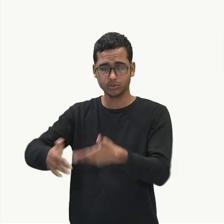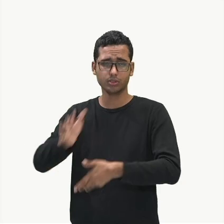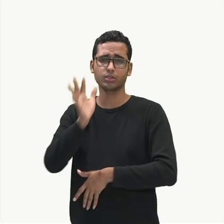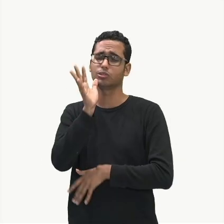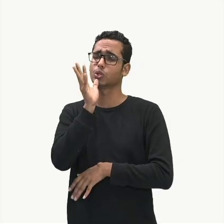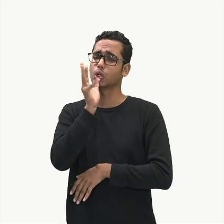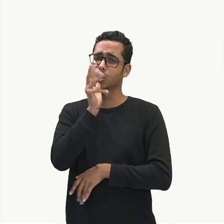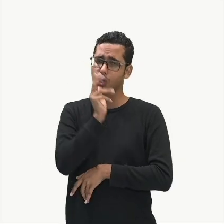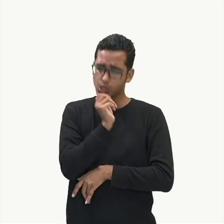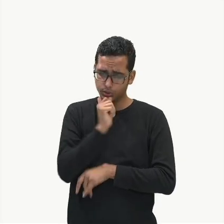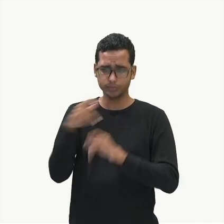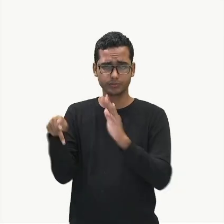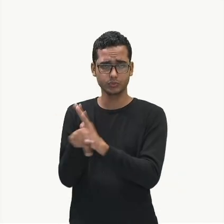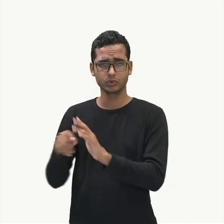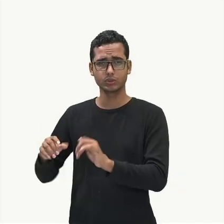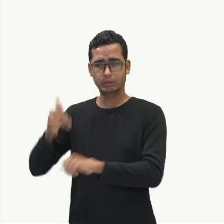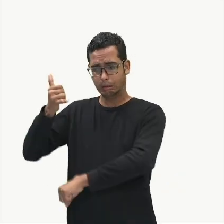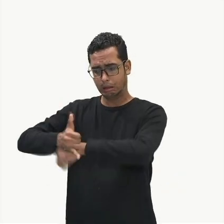ser lento.